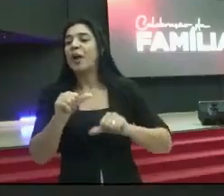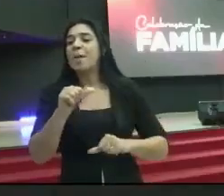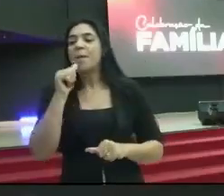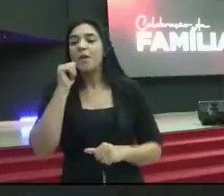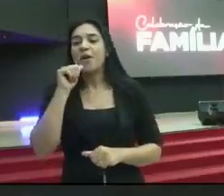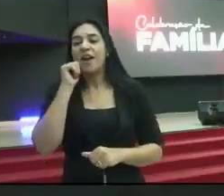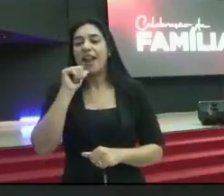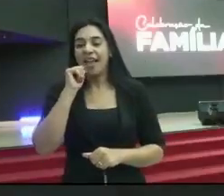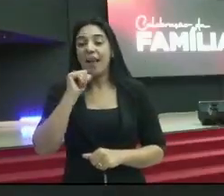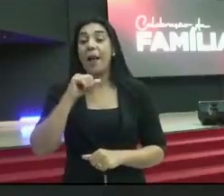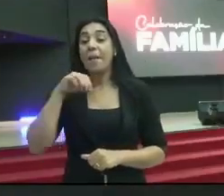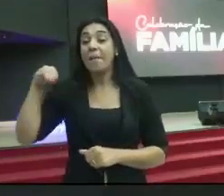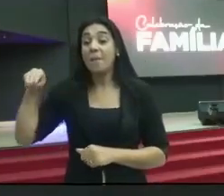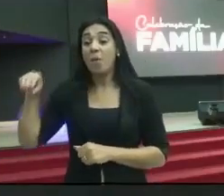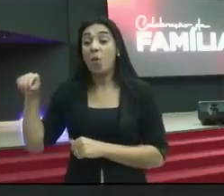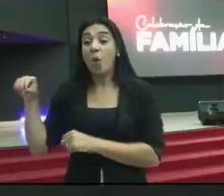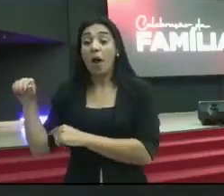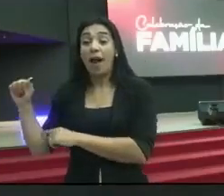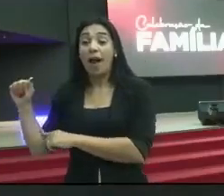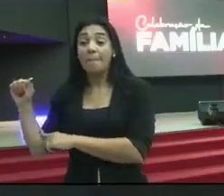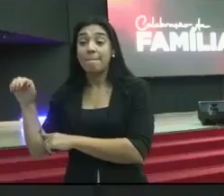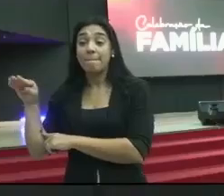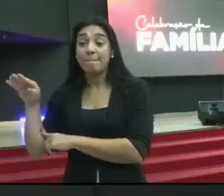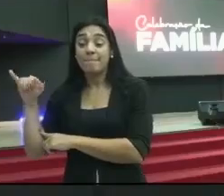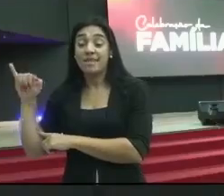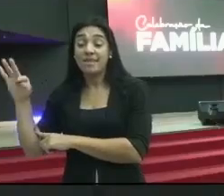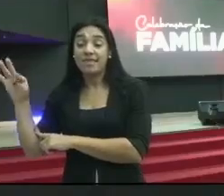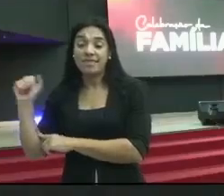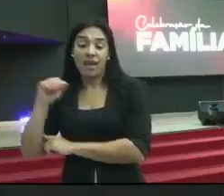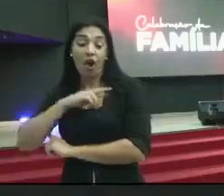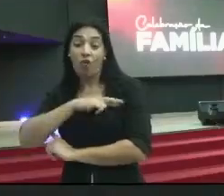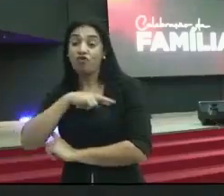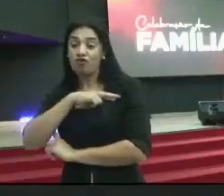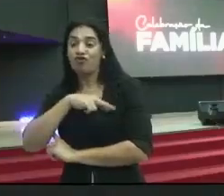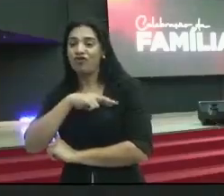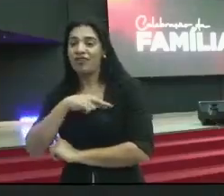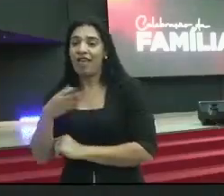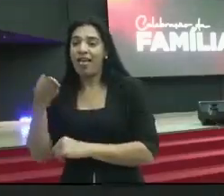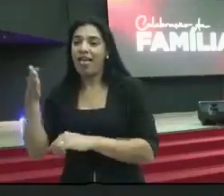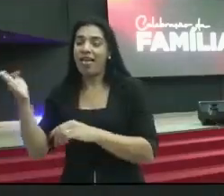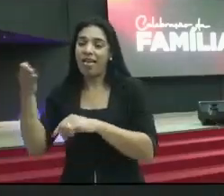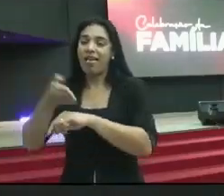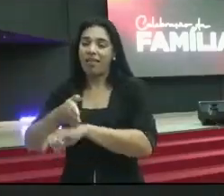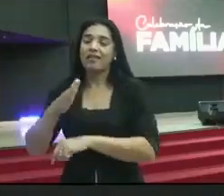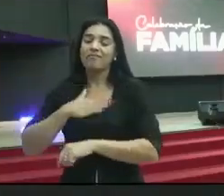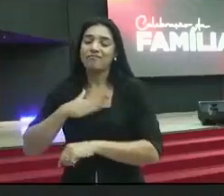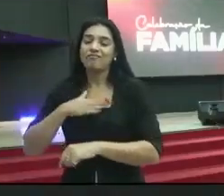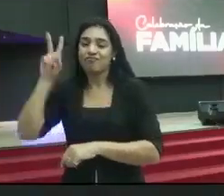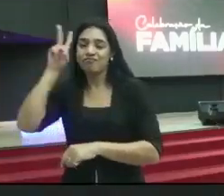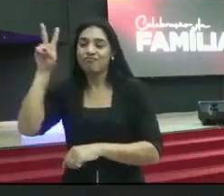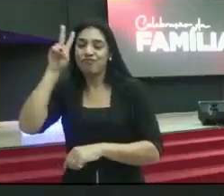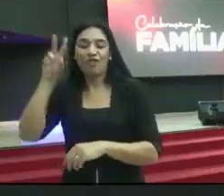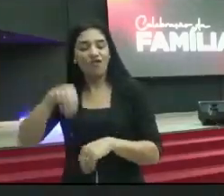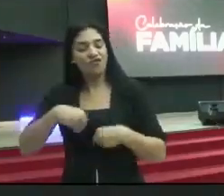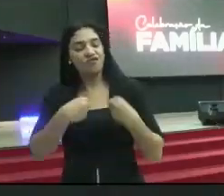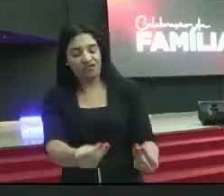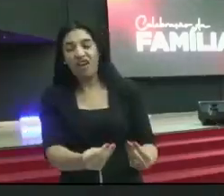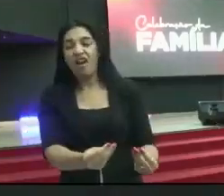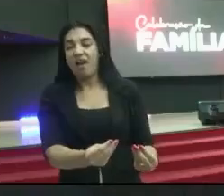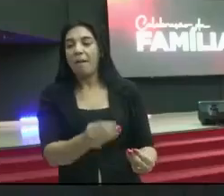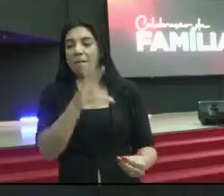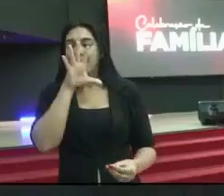moabita pagã e diz: entra na minha história. Porque eu tenho uma notícia para te dar hoje. Pegue ela. Pegue